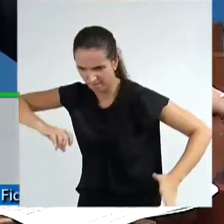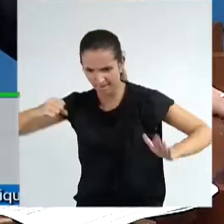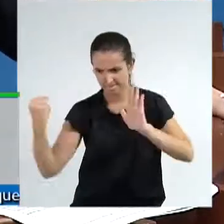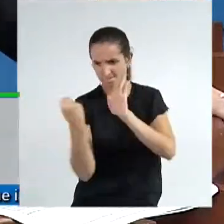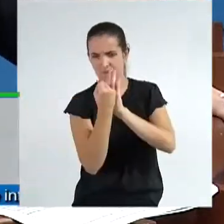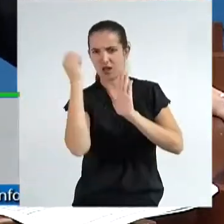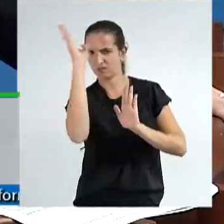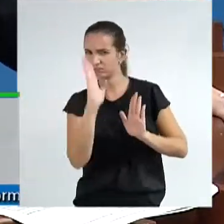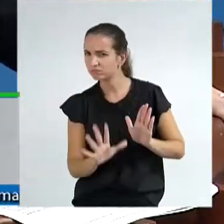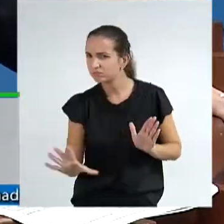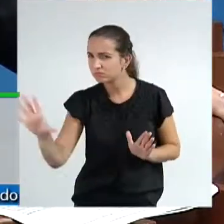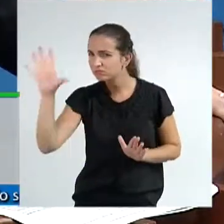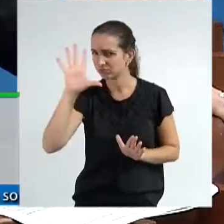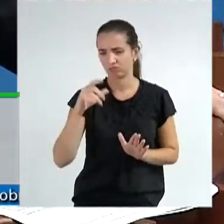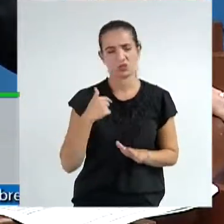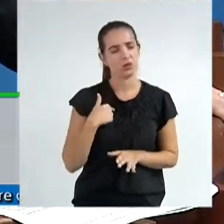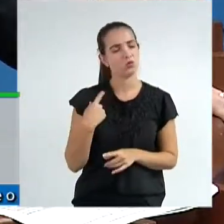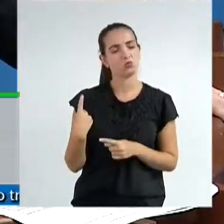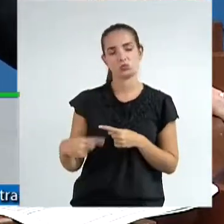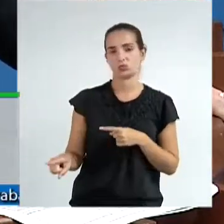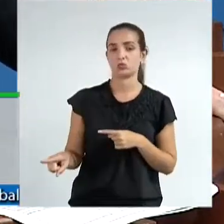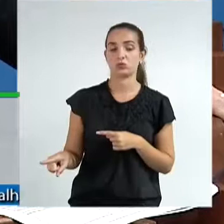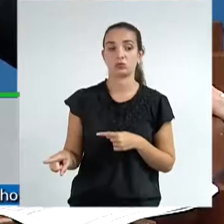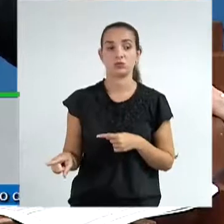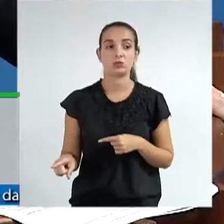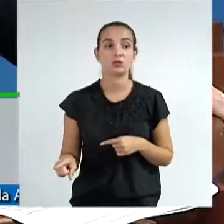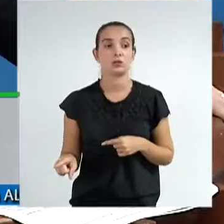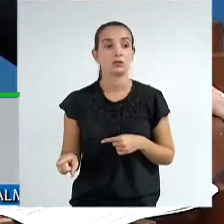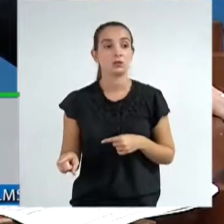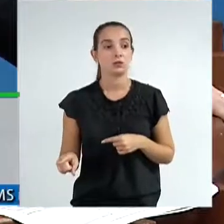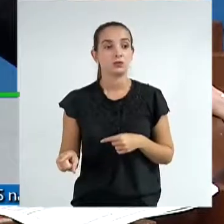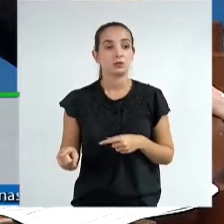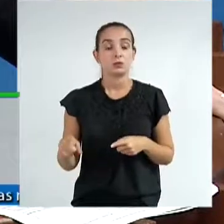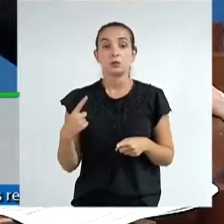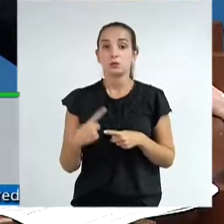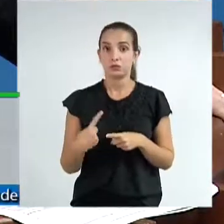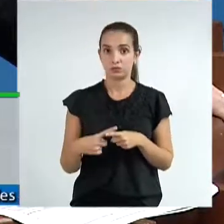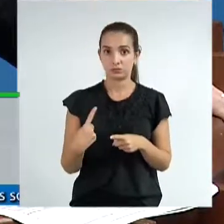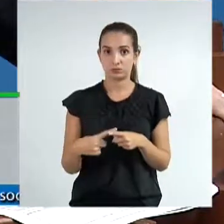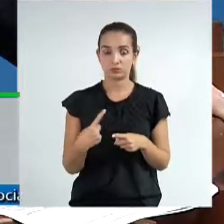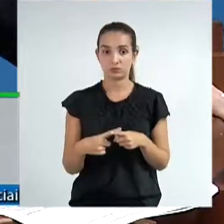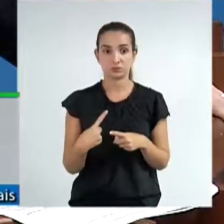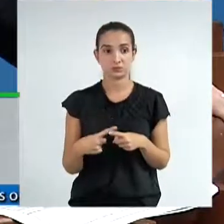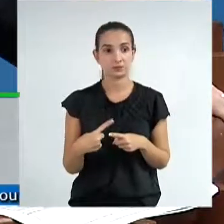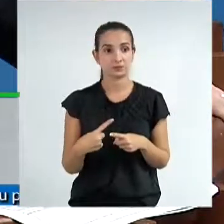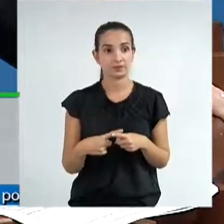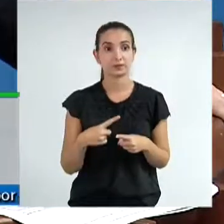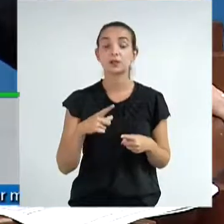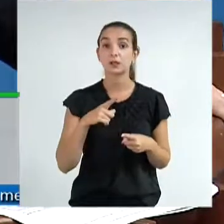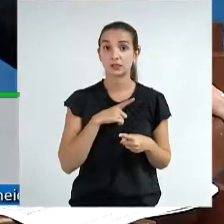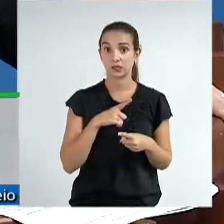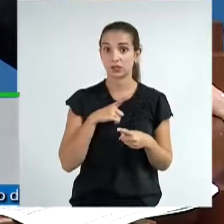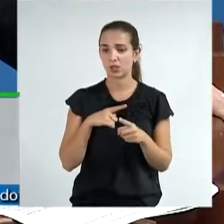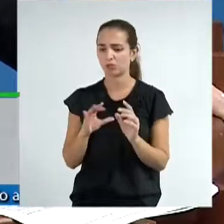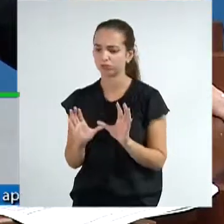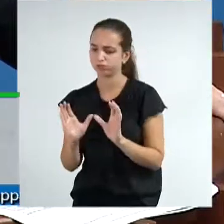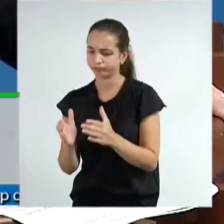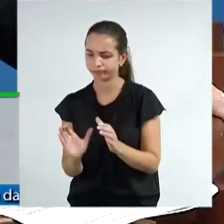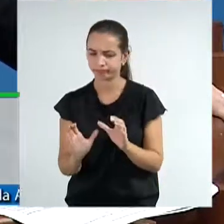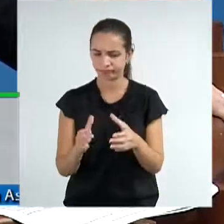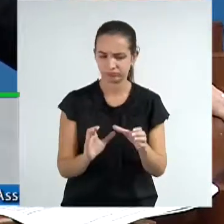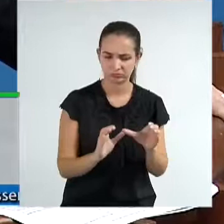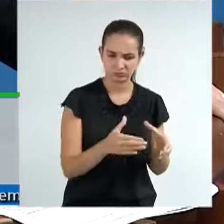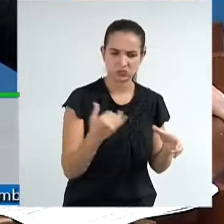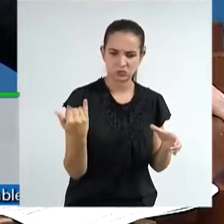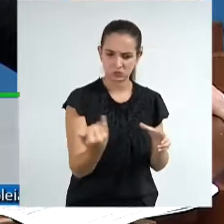nacional, até porque existem segmentos bastante significativos da